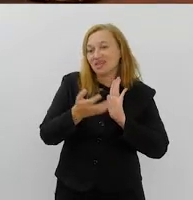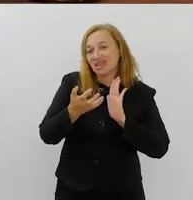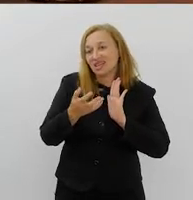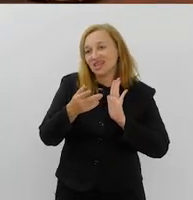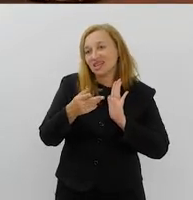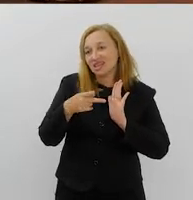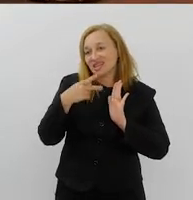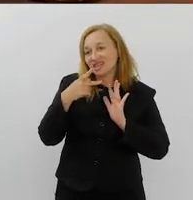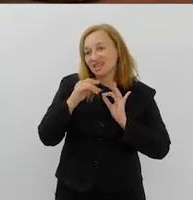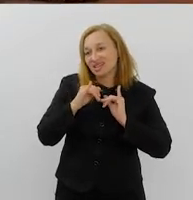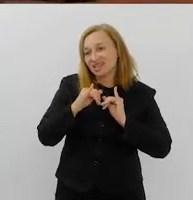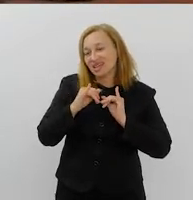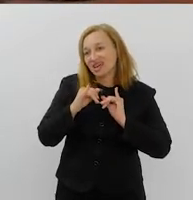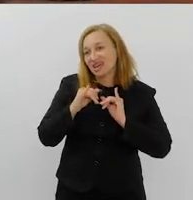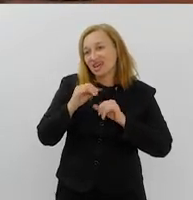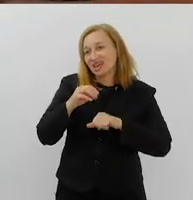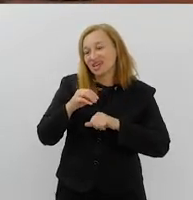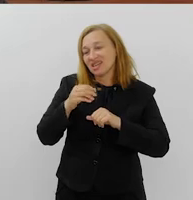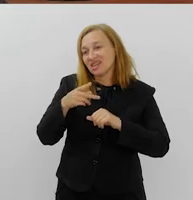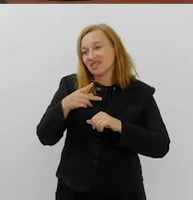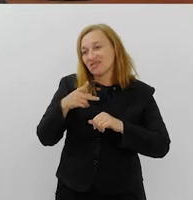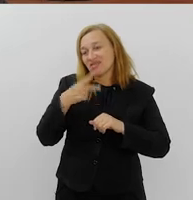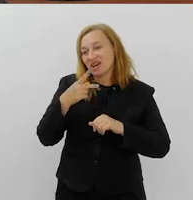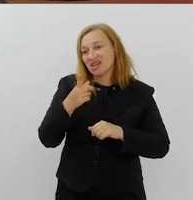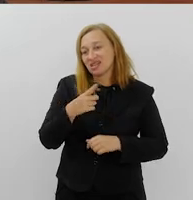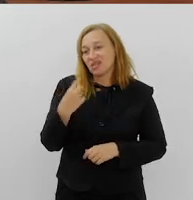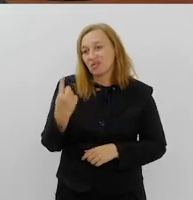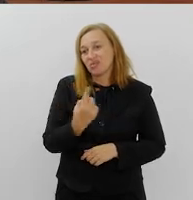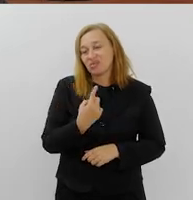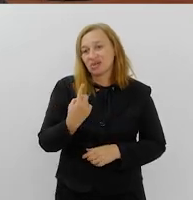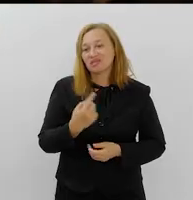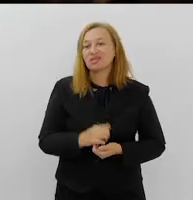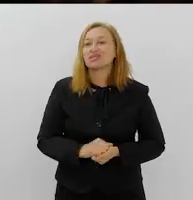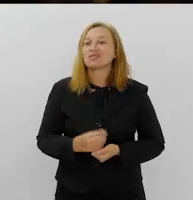Sim. E eu queria que você deixasse um recadinho para gente.